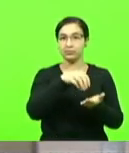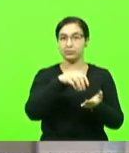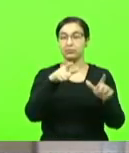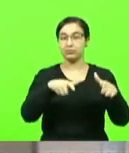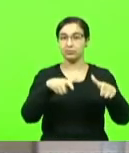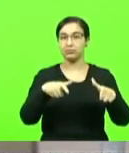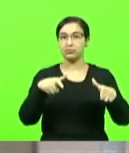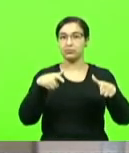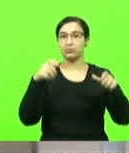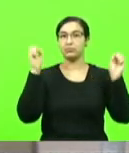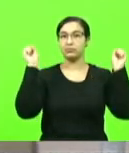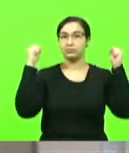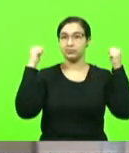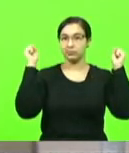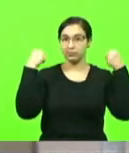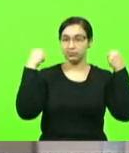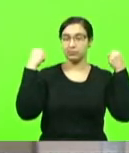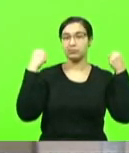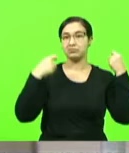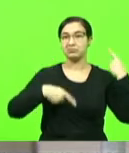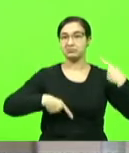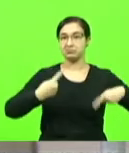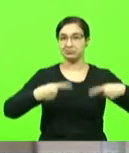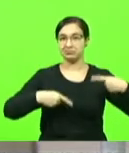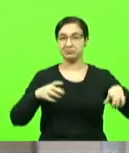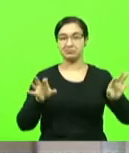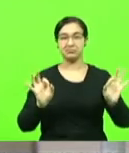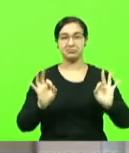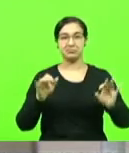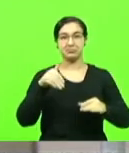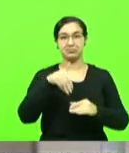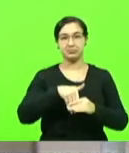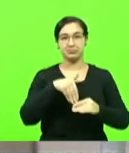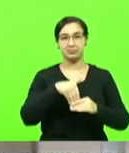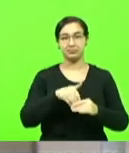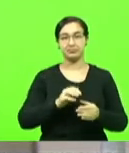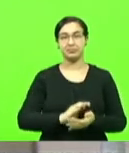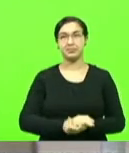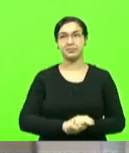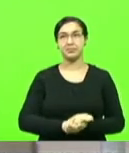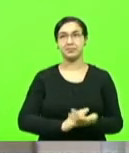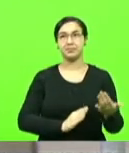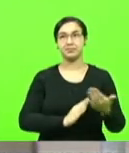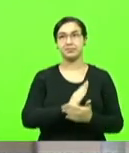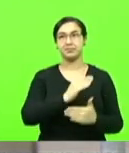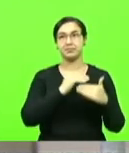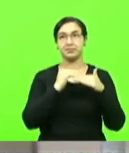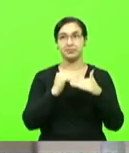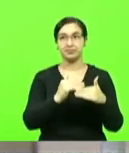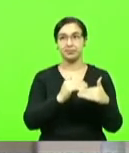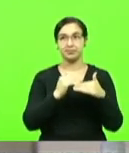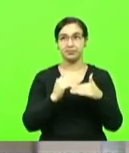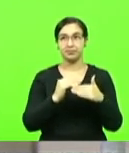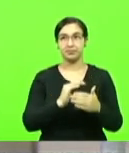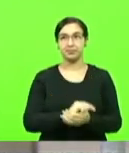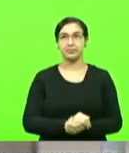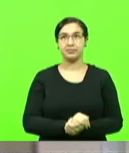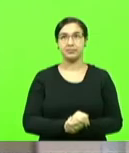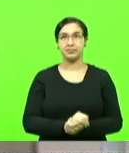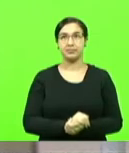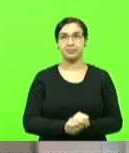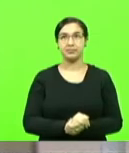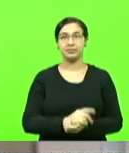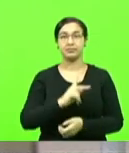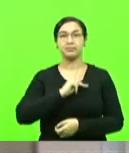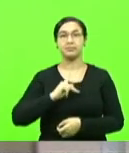Não havendo quem queira discutir, em votação. Deputados que aprovam, permaneçam como se encontram. Aprovado por unanimidade.